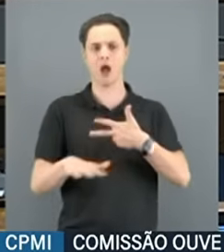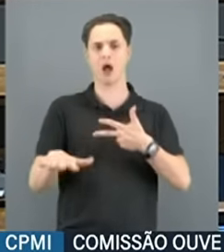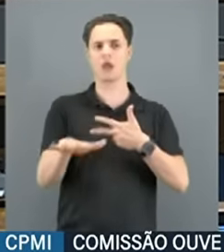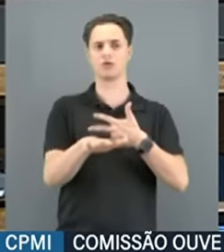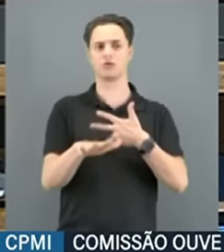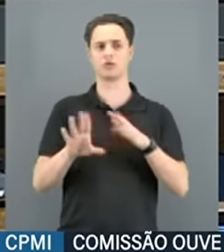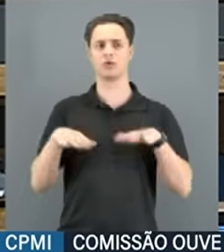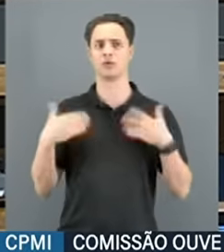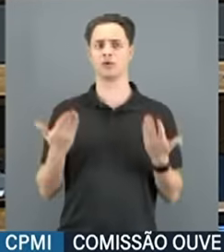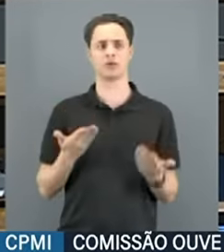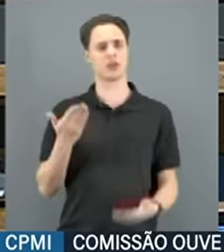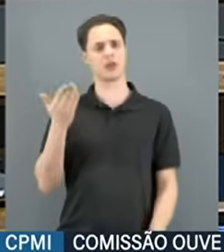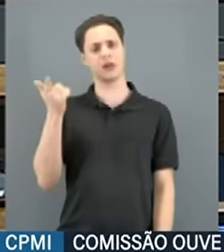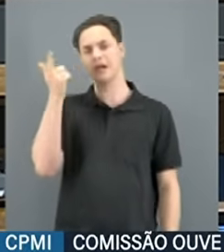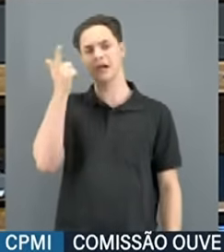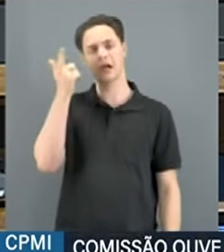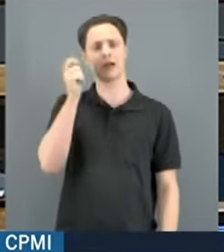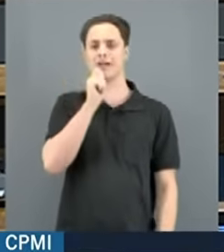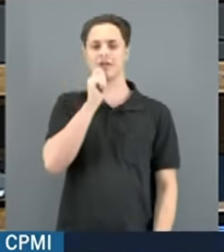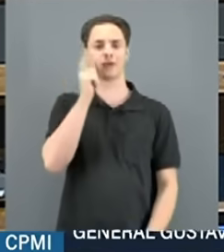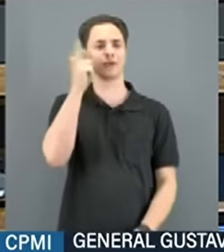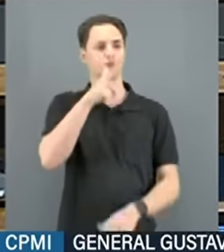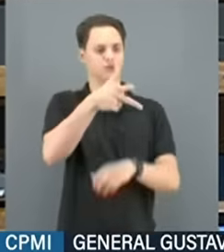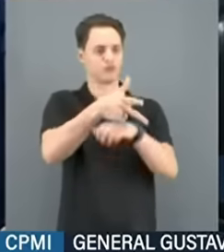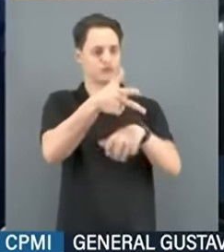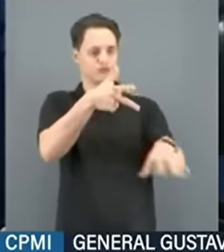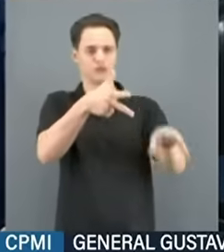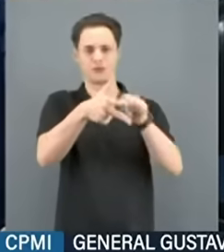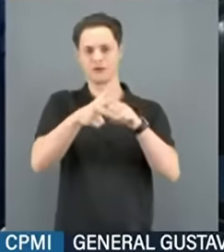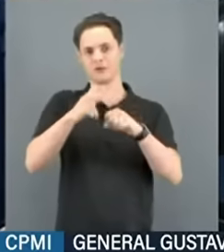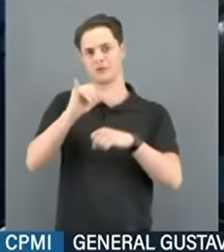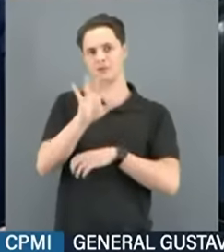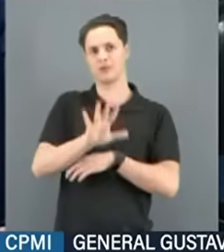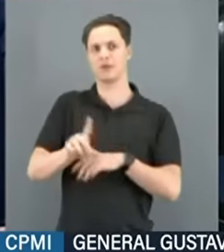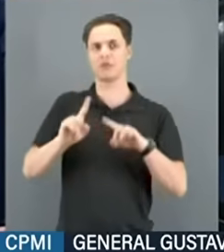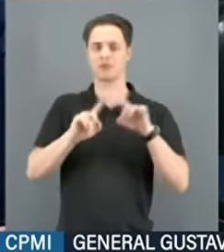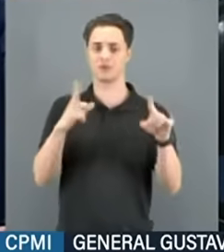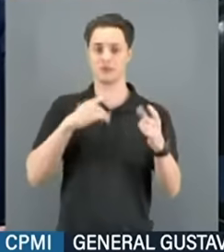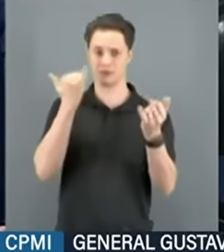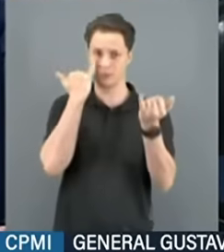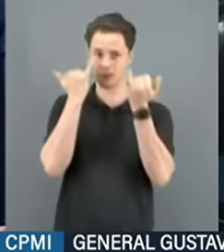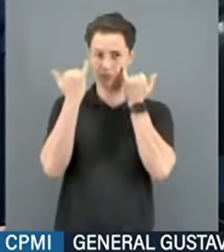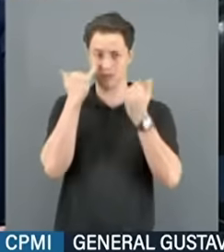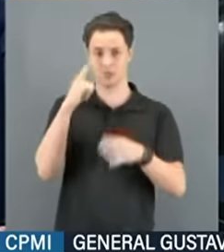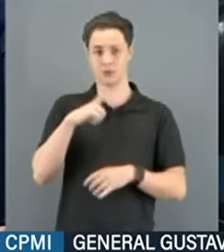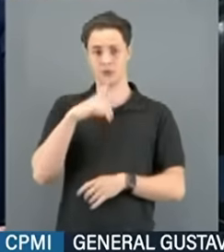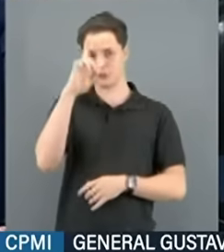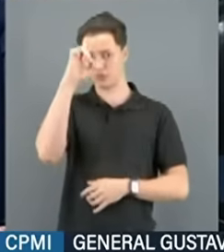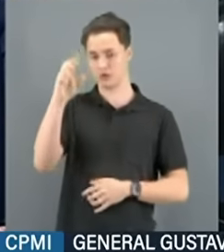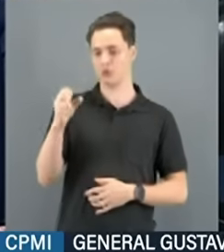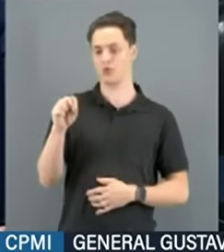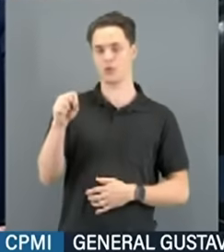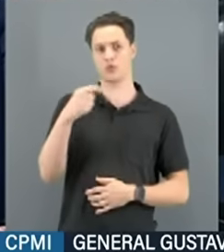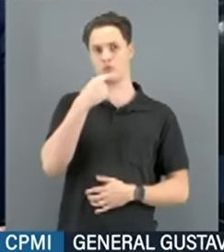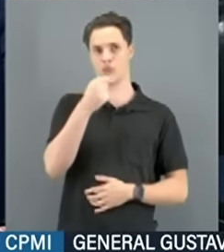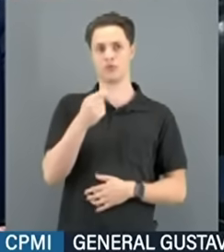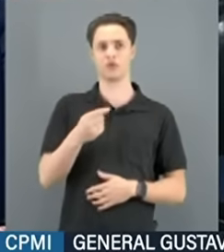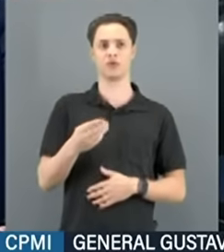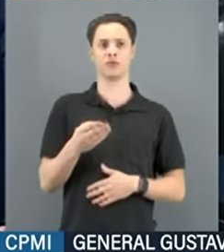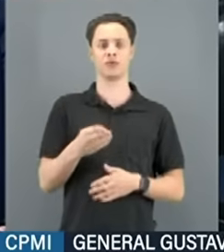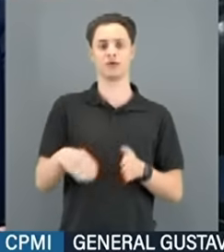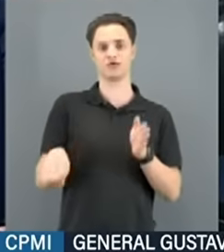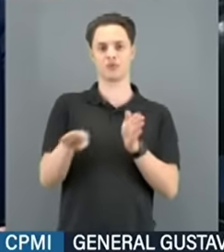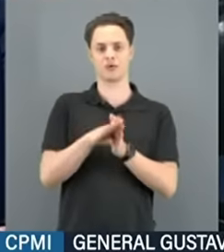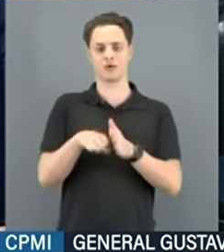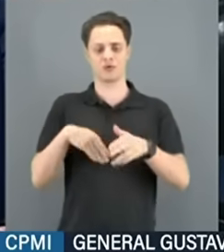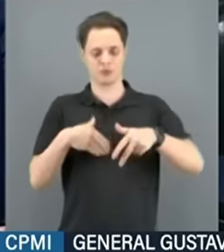gente não conseguiu ter acesso às câmeras do MJ, mas a informação que eu tenho é que o ministro da Justiça, no dia 8, chegou de